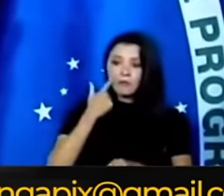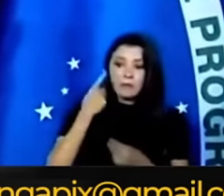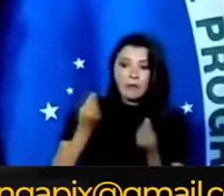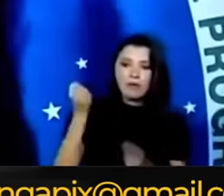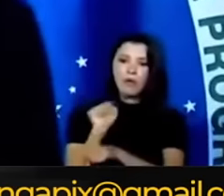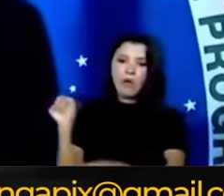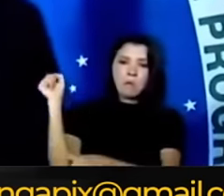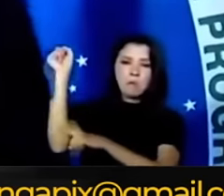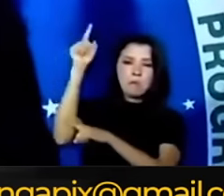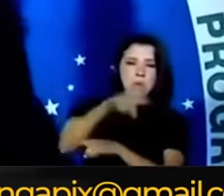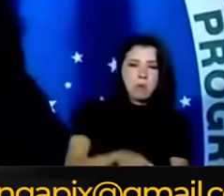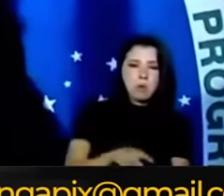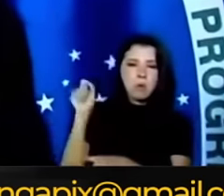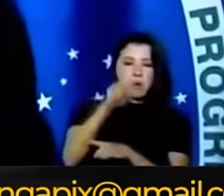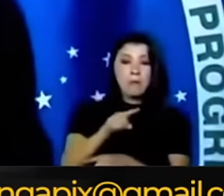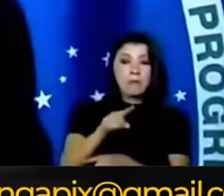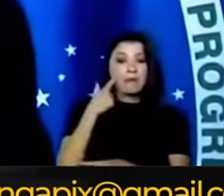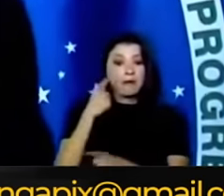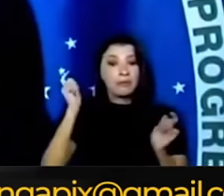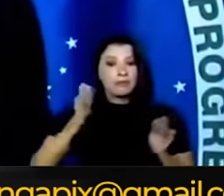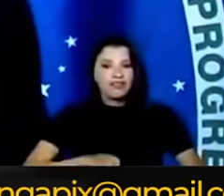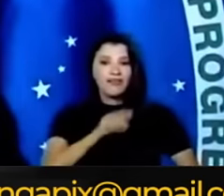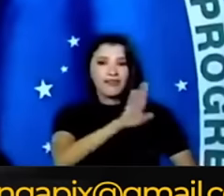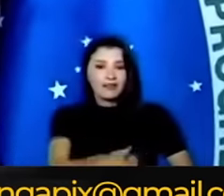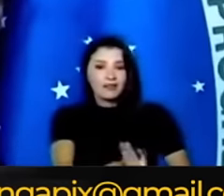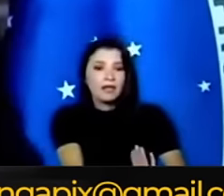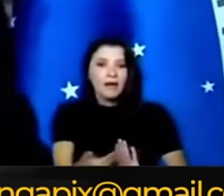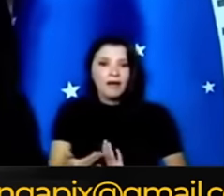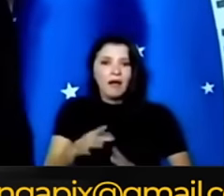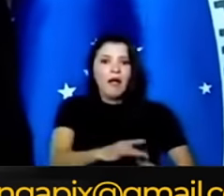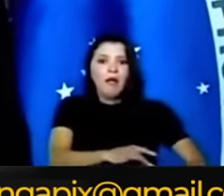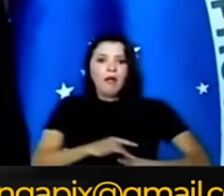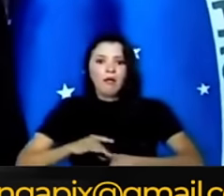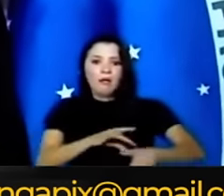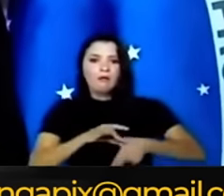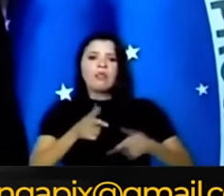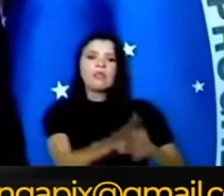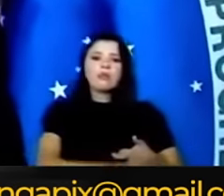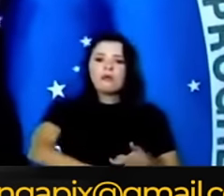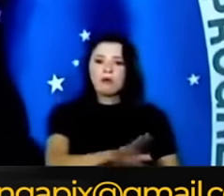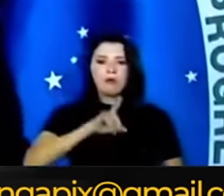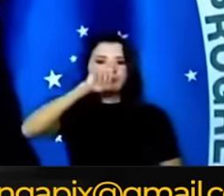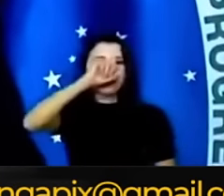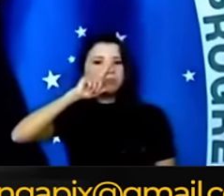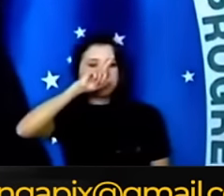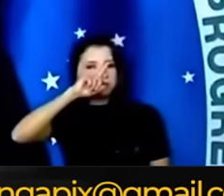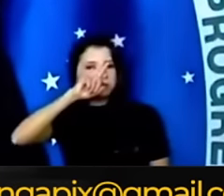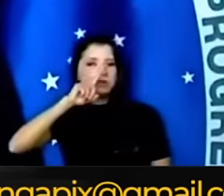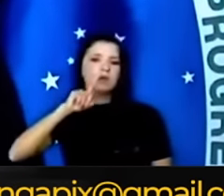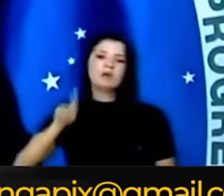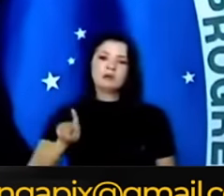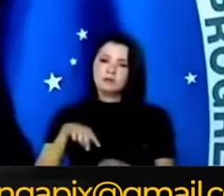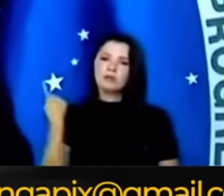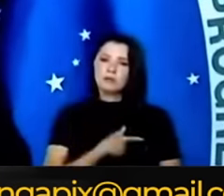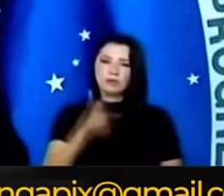bombardeio para que retirasse criança para que retirasse sabe da Zona de Perigo inclusive para nós buscar